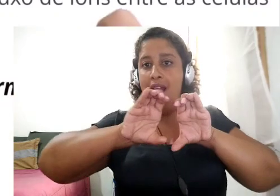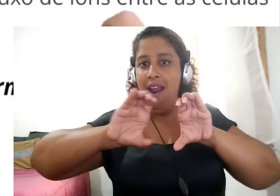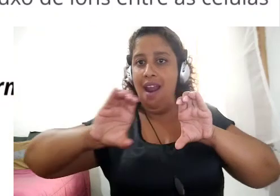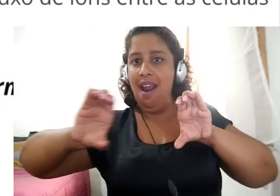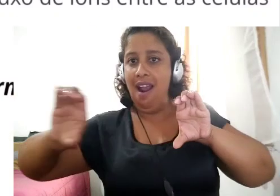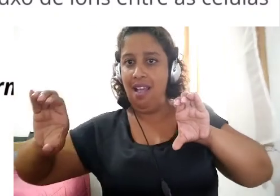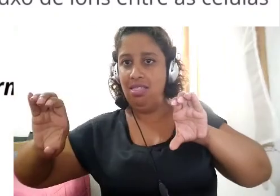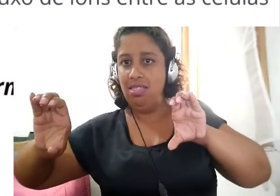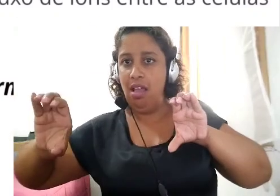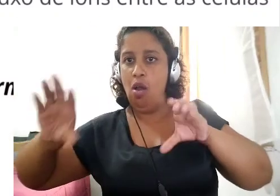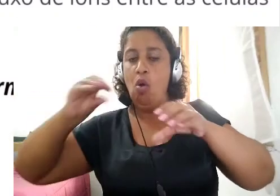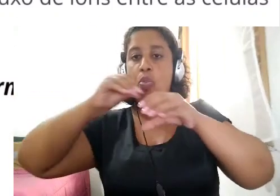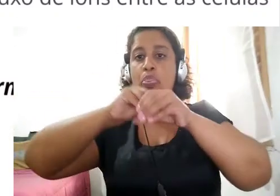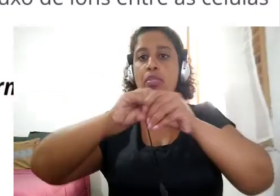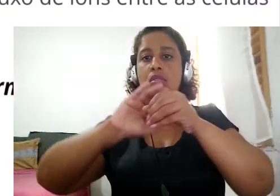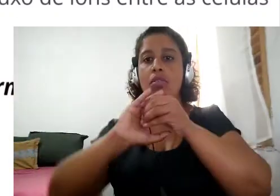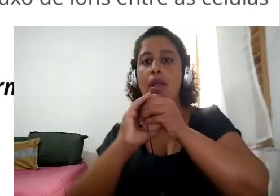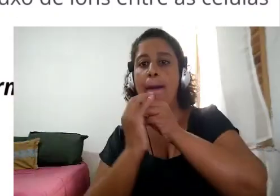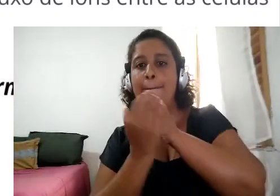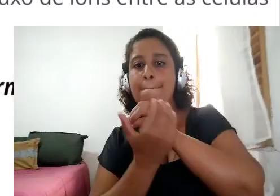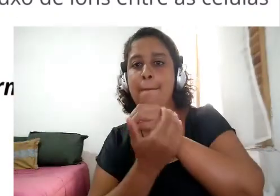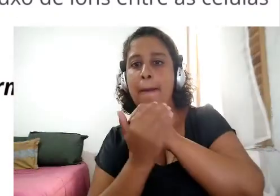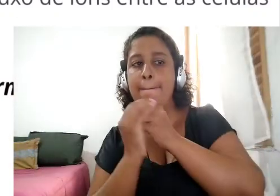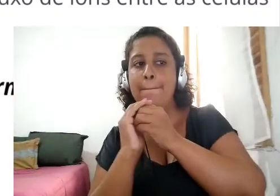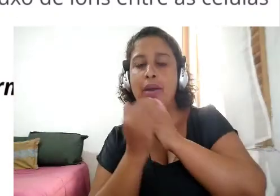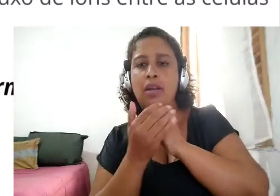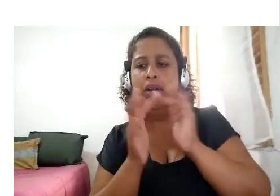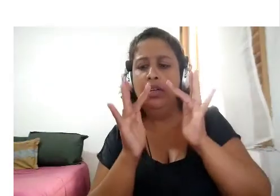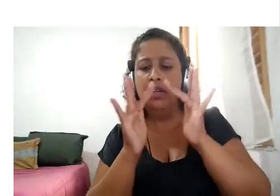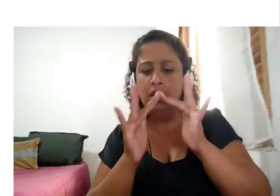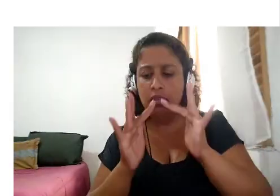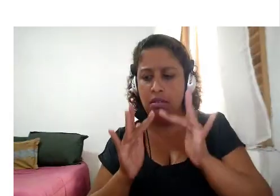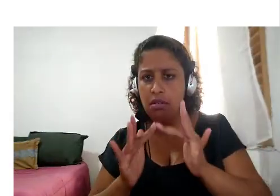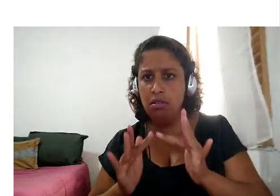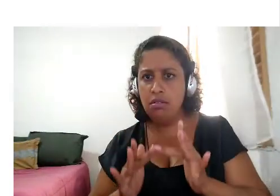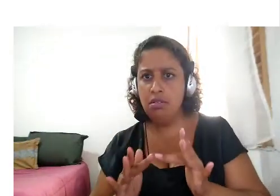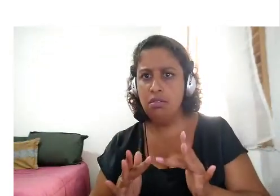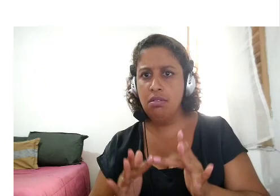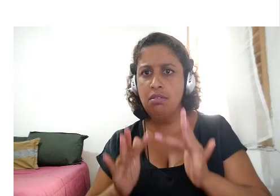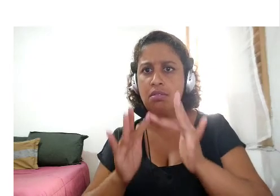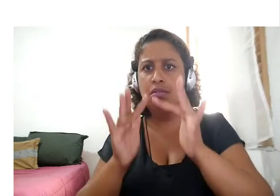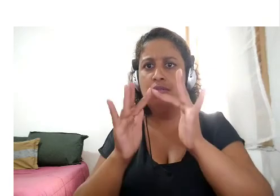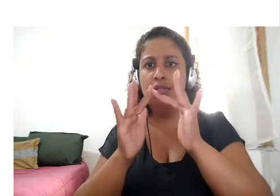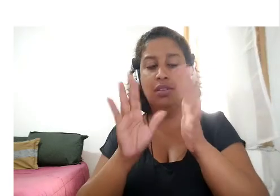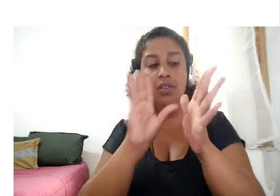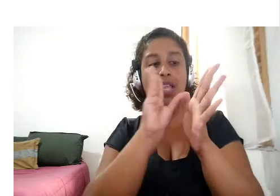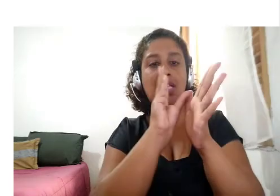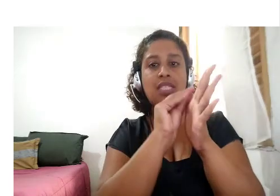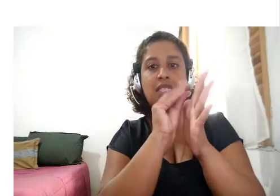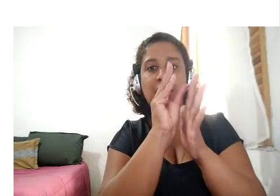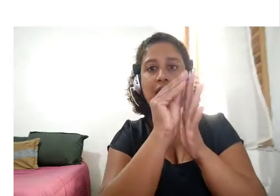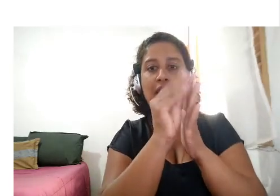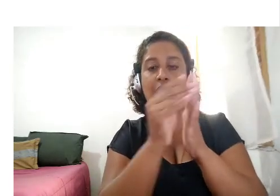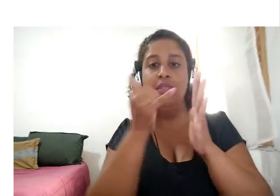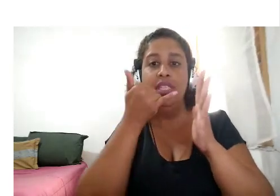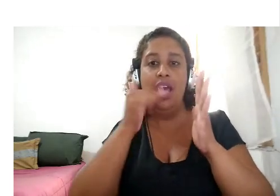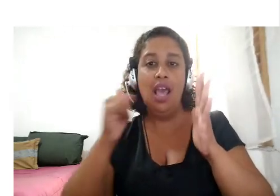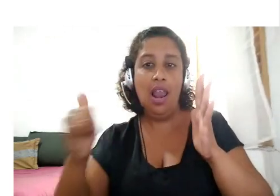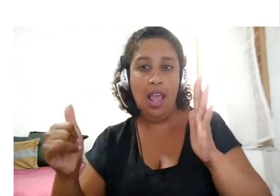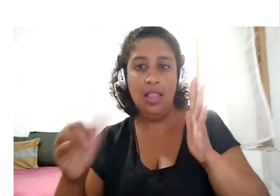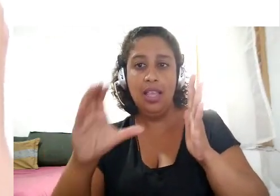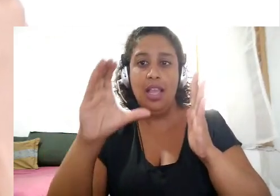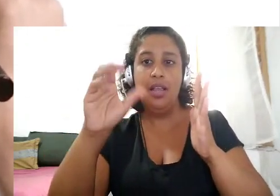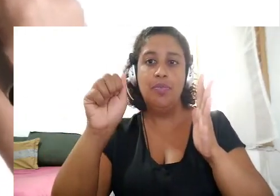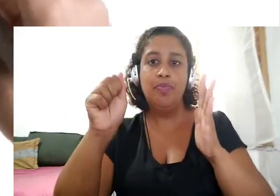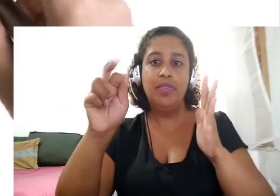prossiga, estimulando ou inibindo a célula seguinte. Resumindo, quando pensamos na base biofísica do